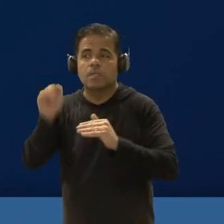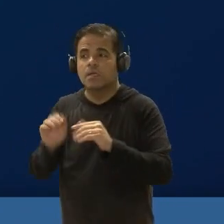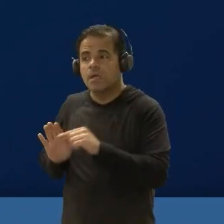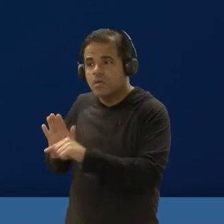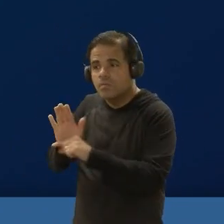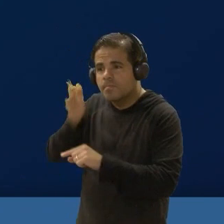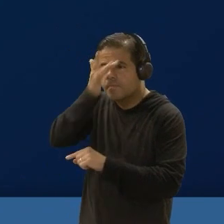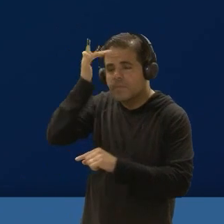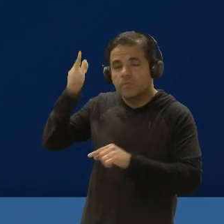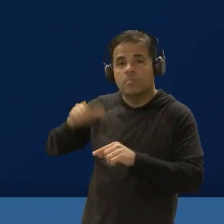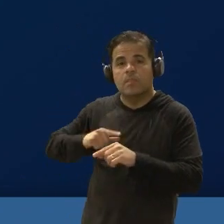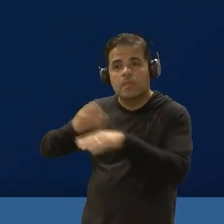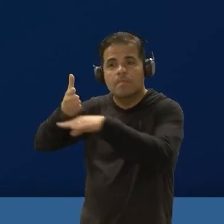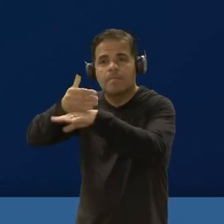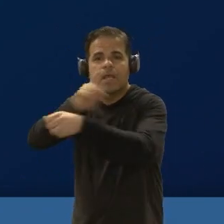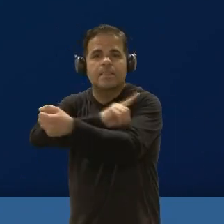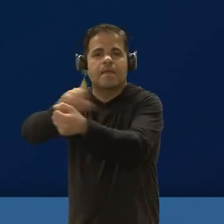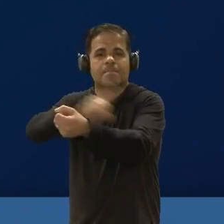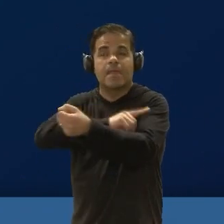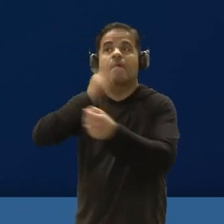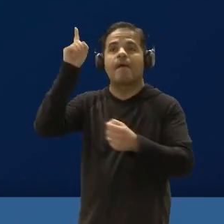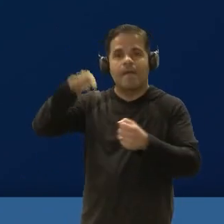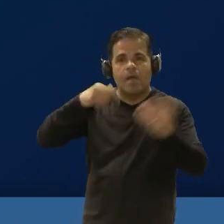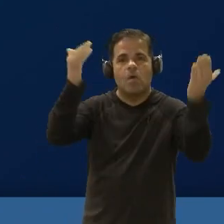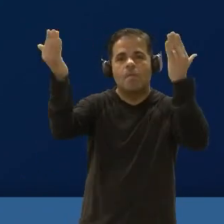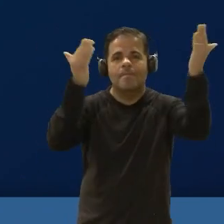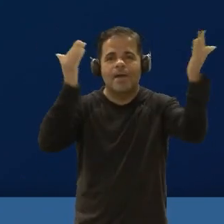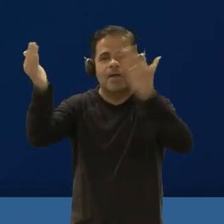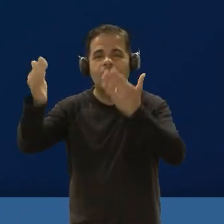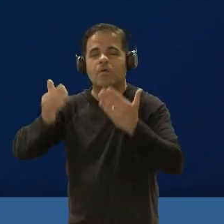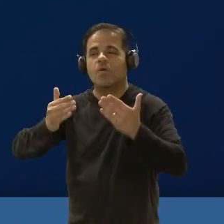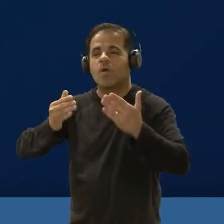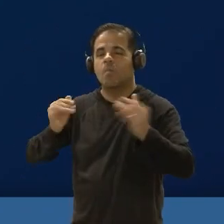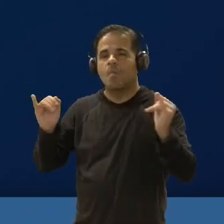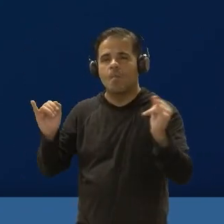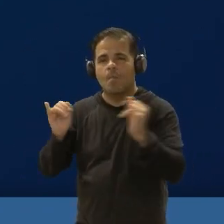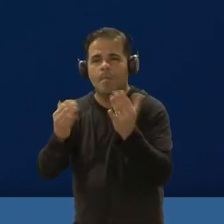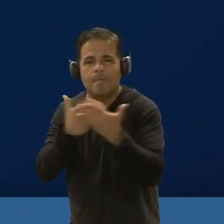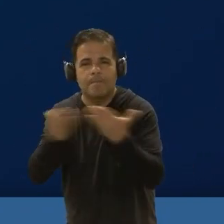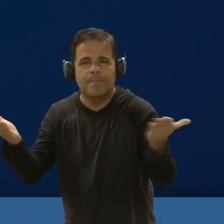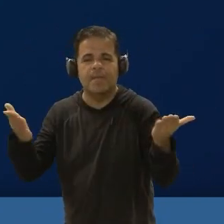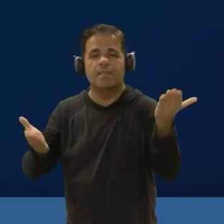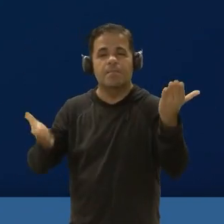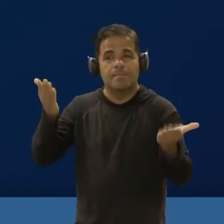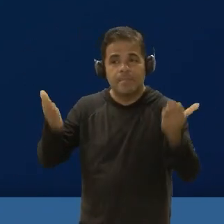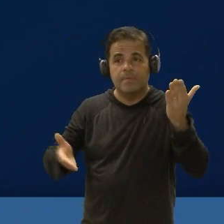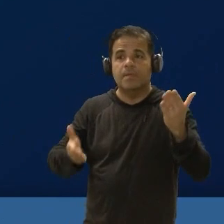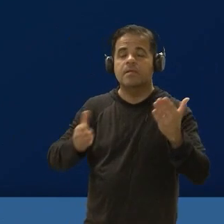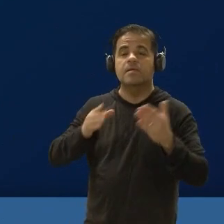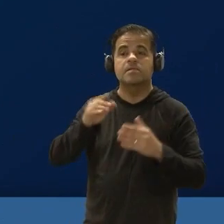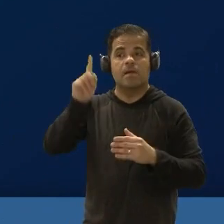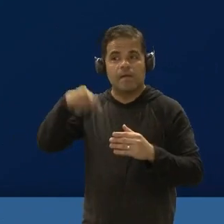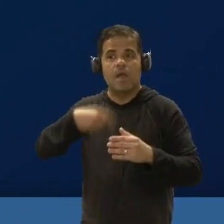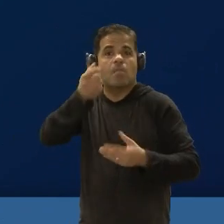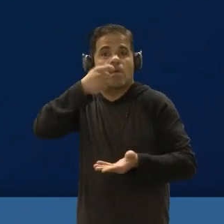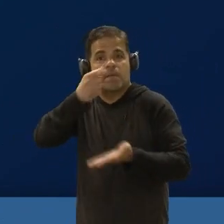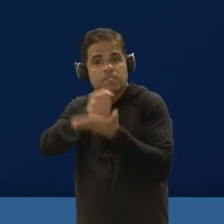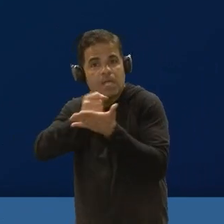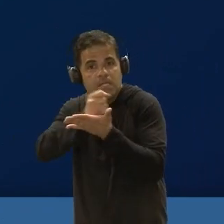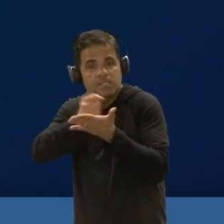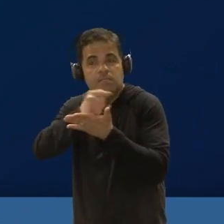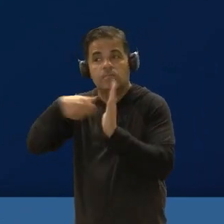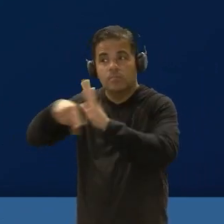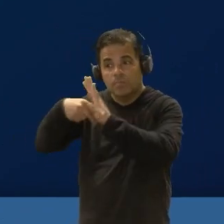com pré-diabetes e comparou uma dieta adequada com perda de peso com a metformina, uma medicação para